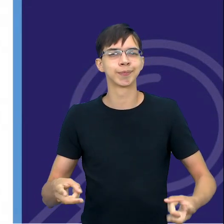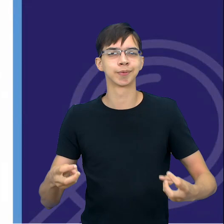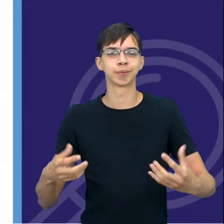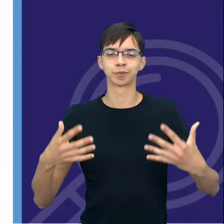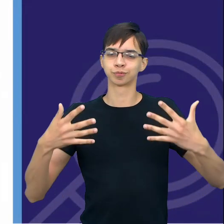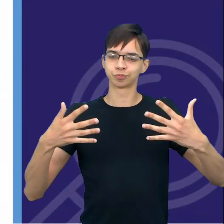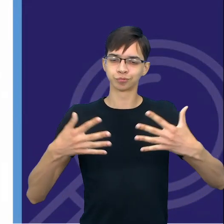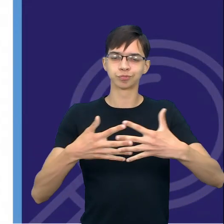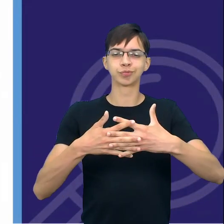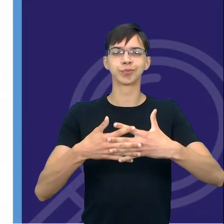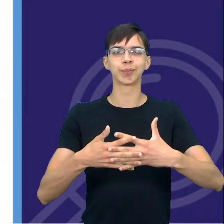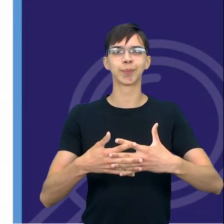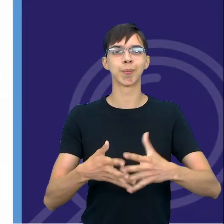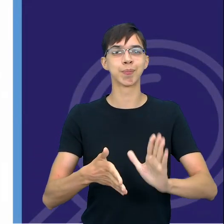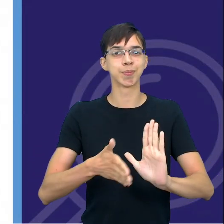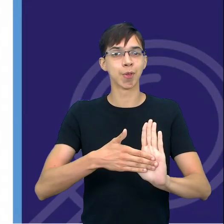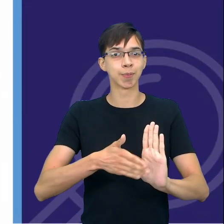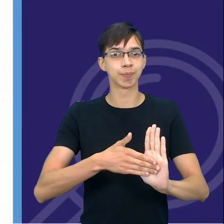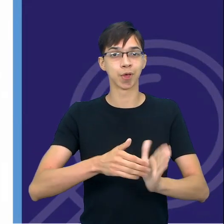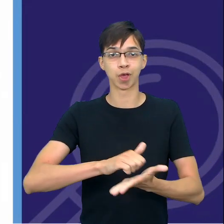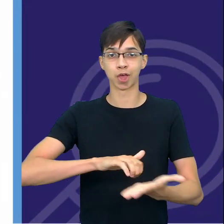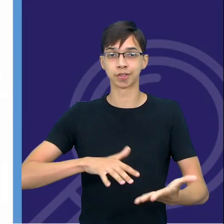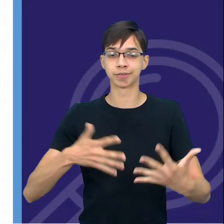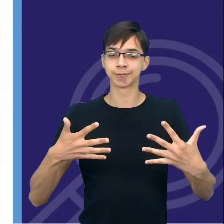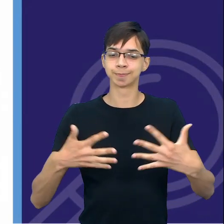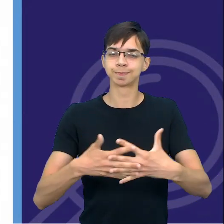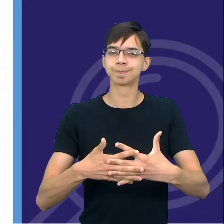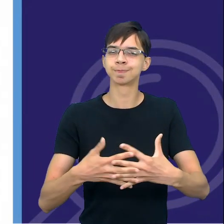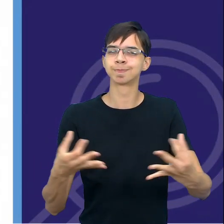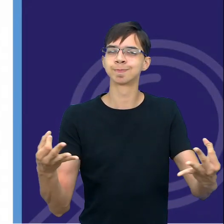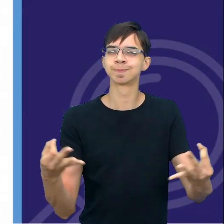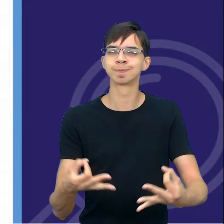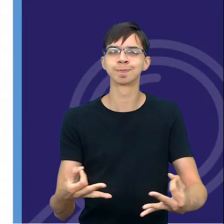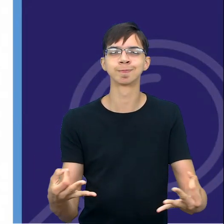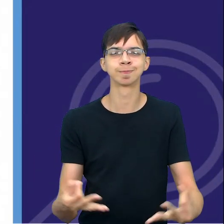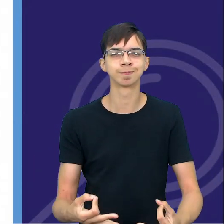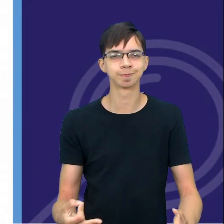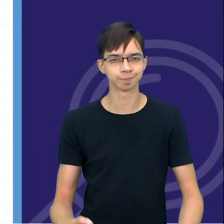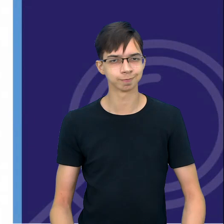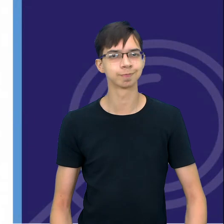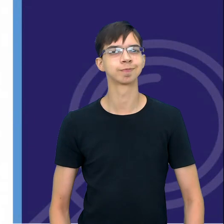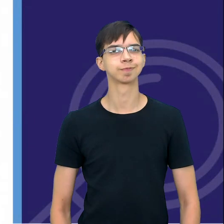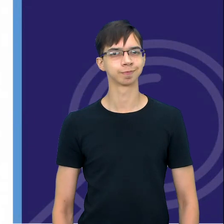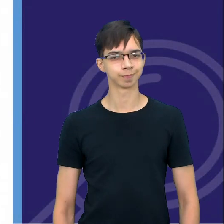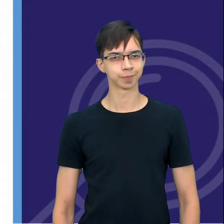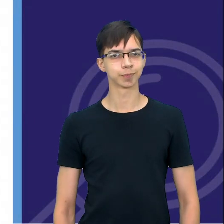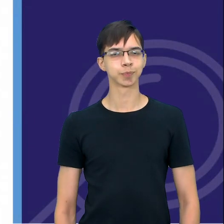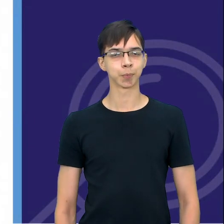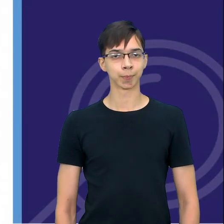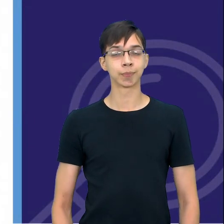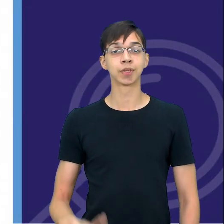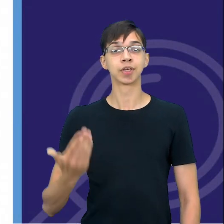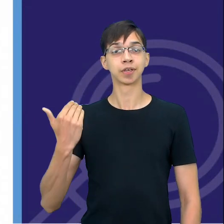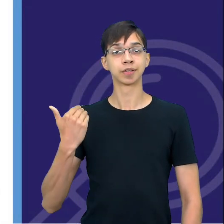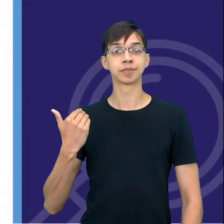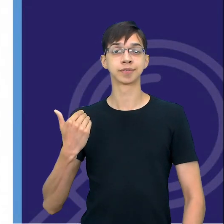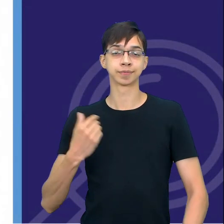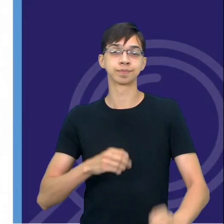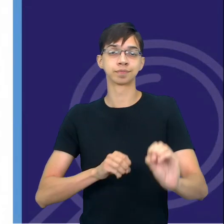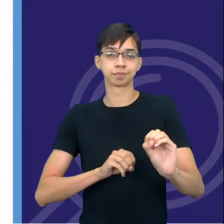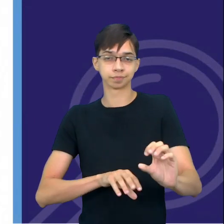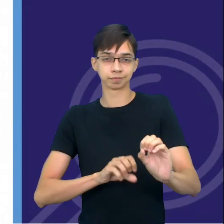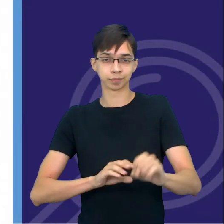essas proposições de atividades que nós deixamos. Então, em nossas formações passadas, né, no caso